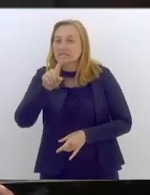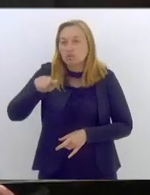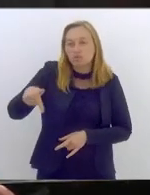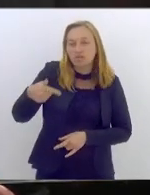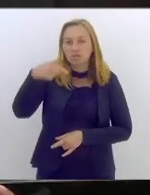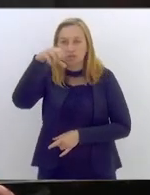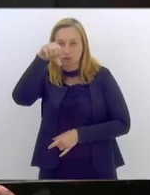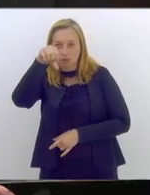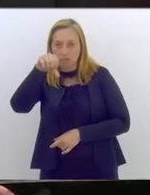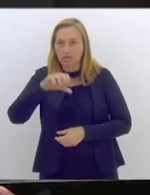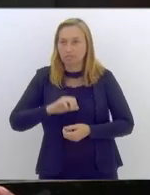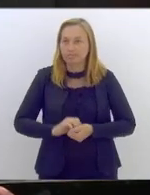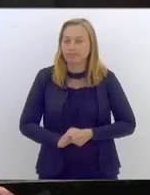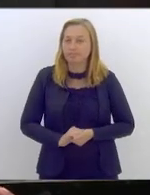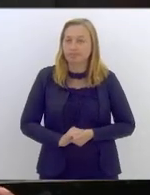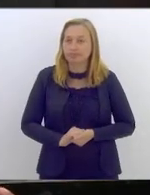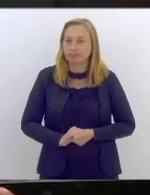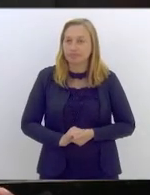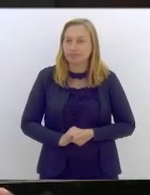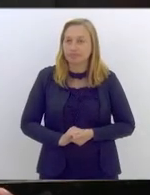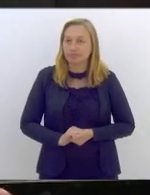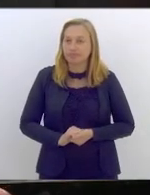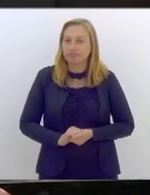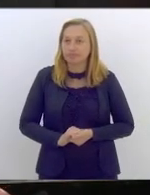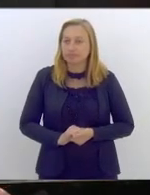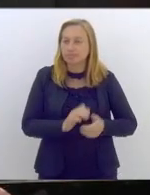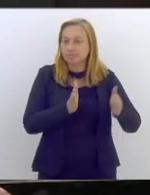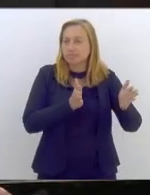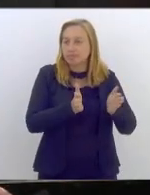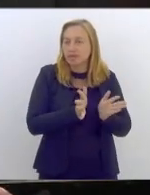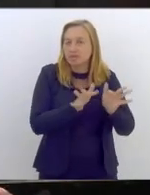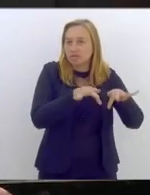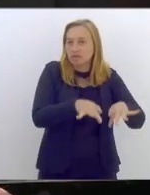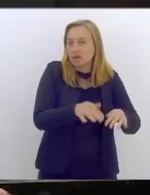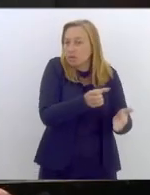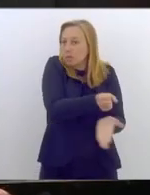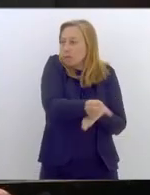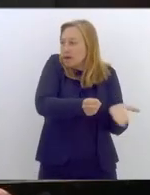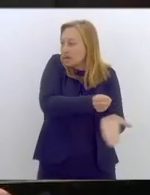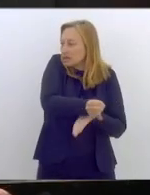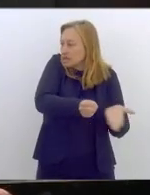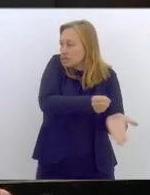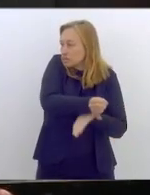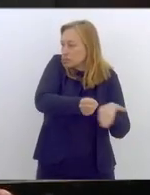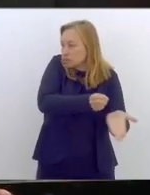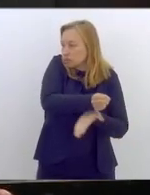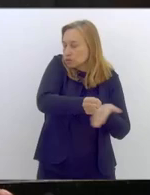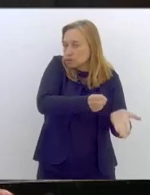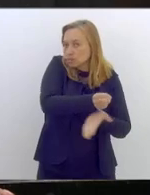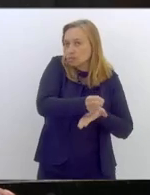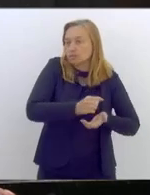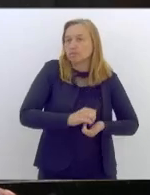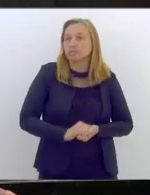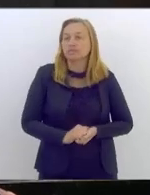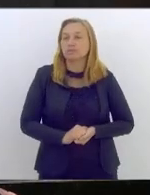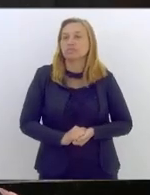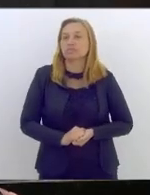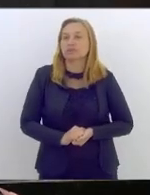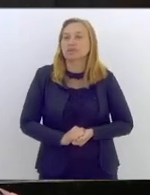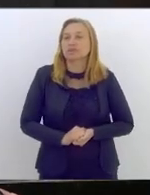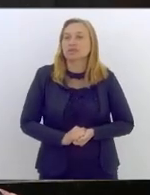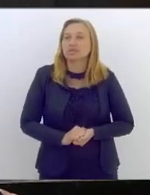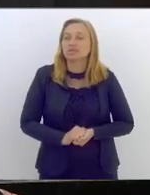5,9 aos vencimentos básicos, 5,9% aos vencimentos